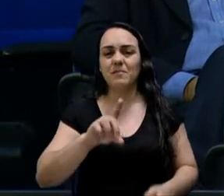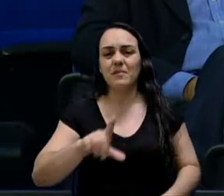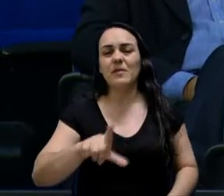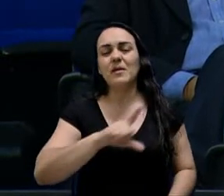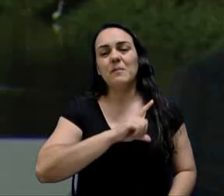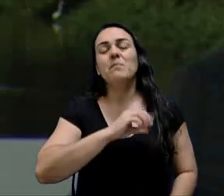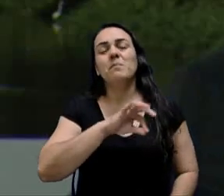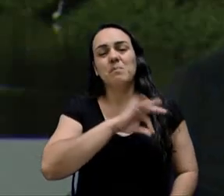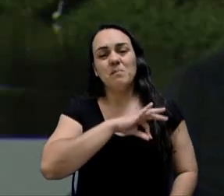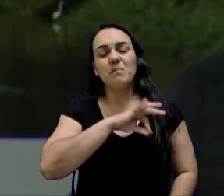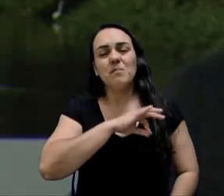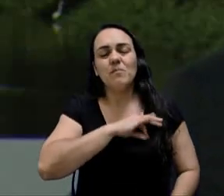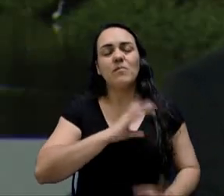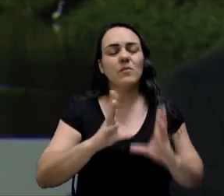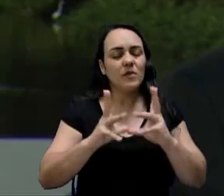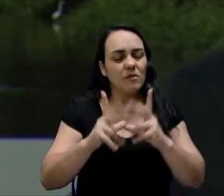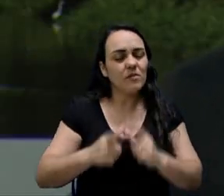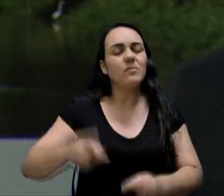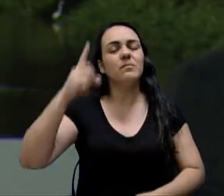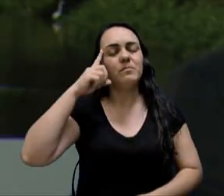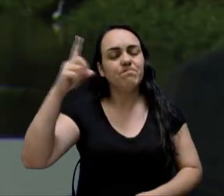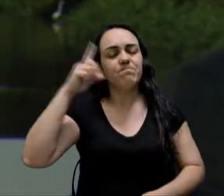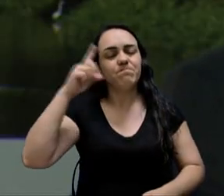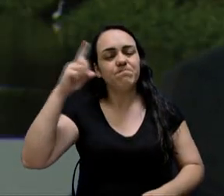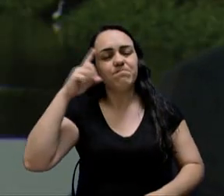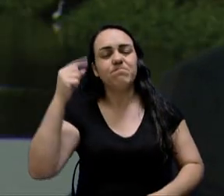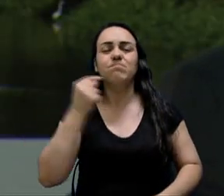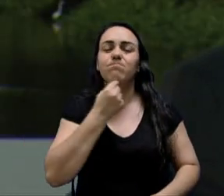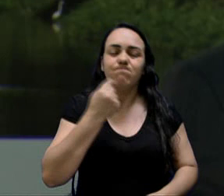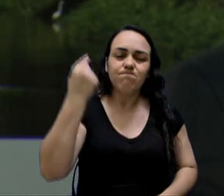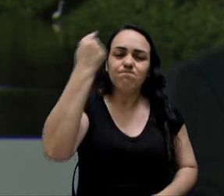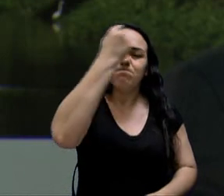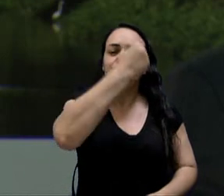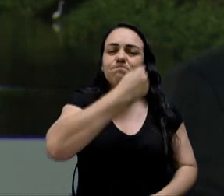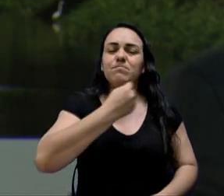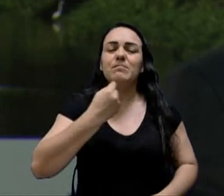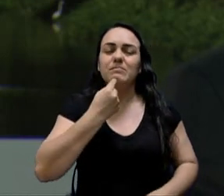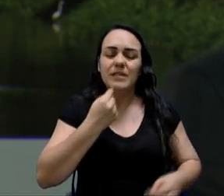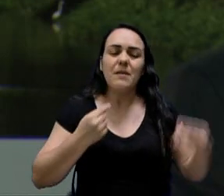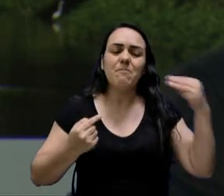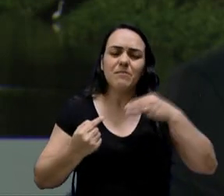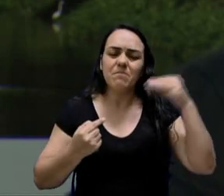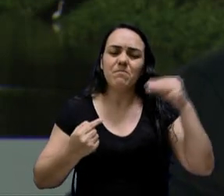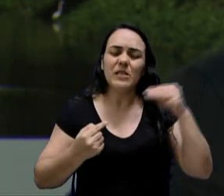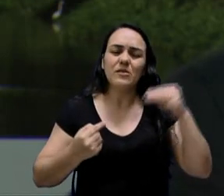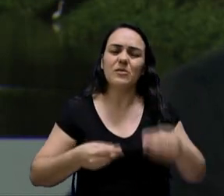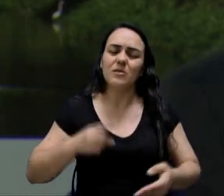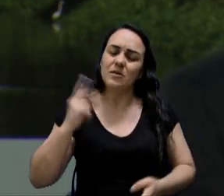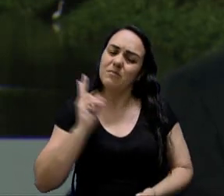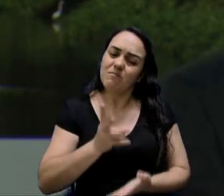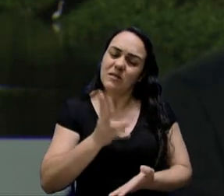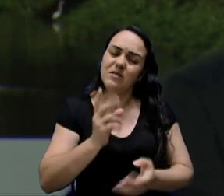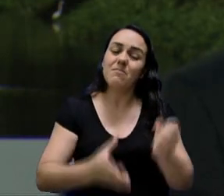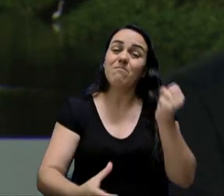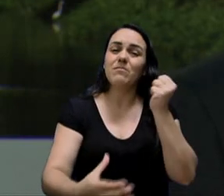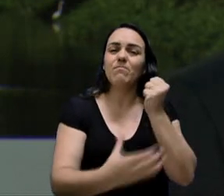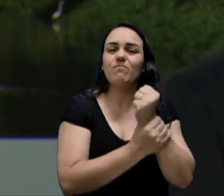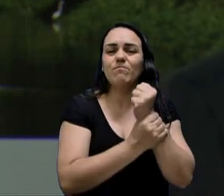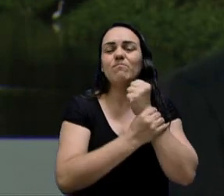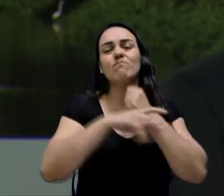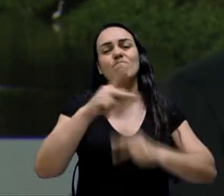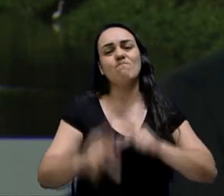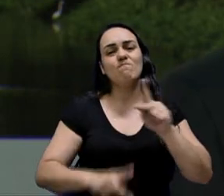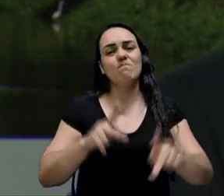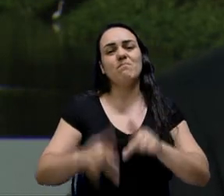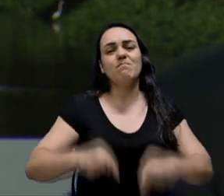que diariamente, hora após hora, minuto a minuto, dedicam suas vidas em prol da segurança pública da nossa